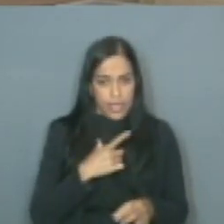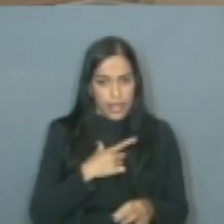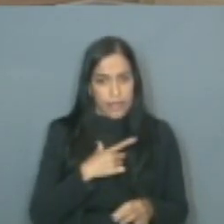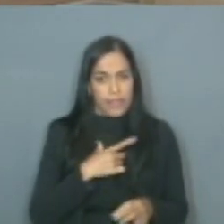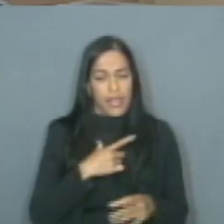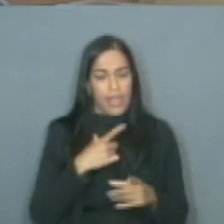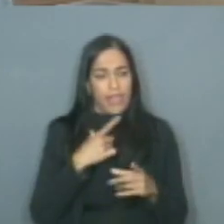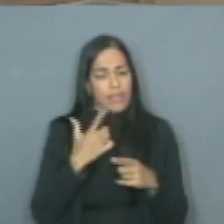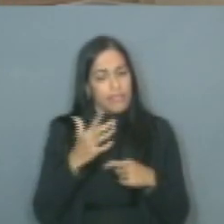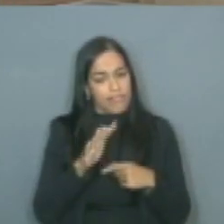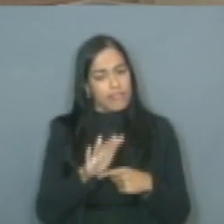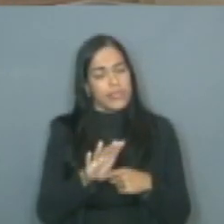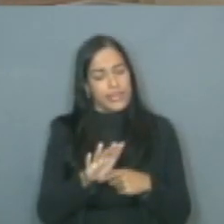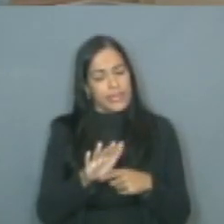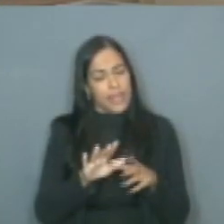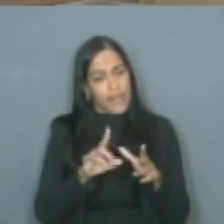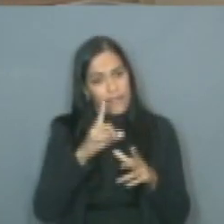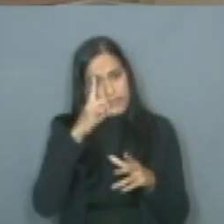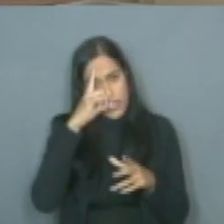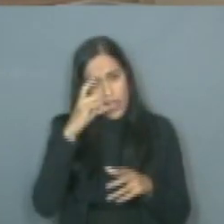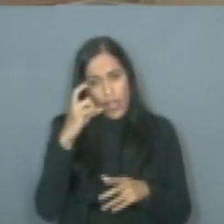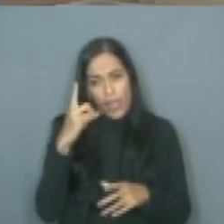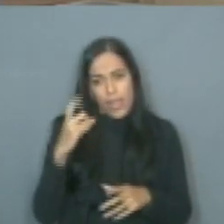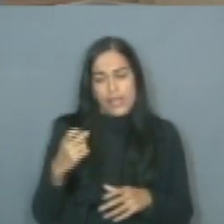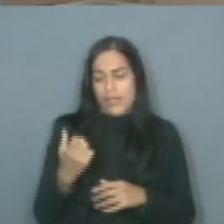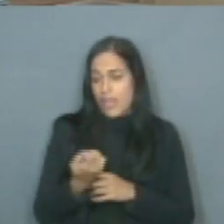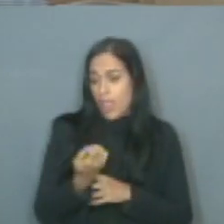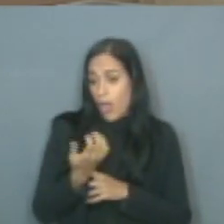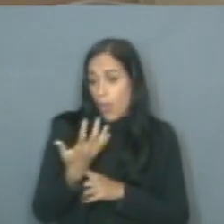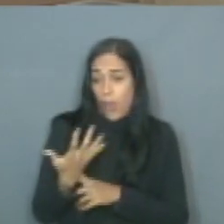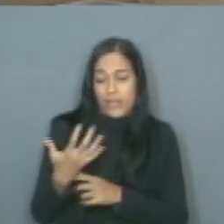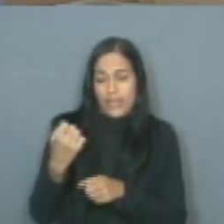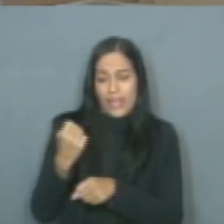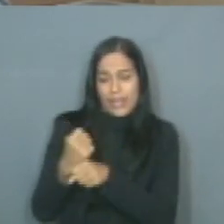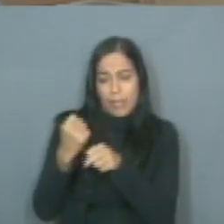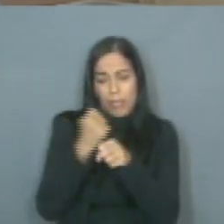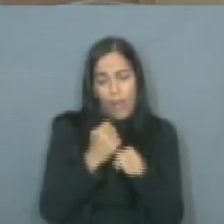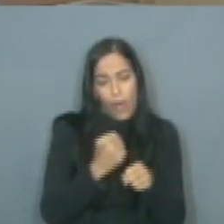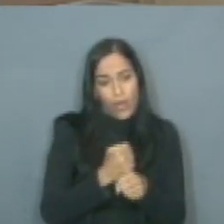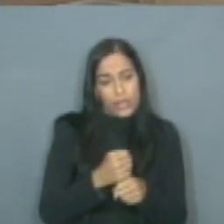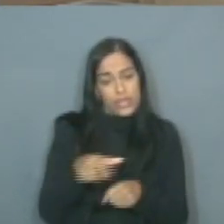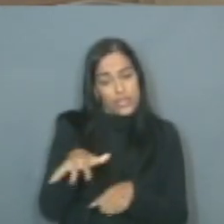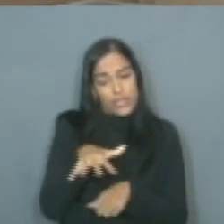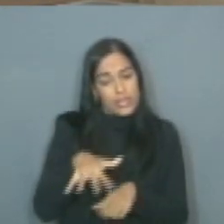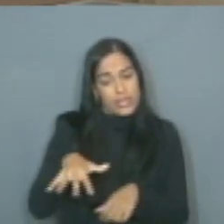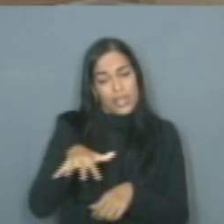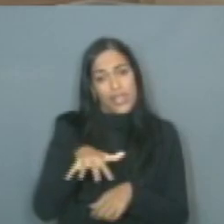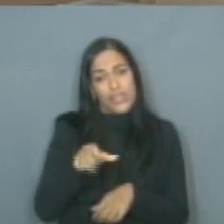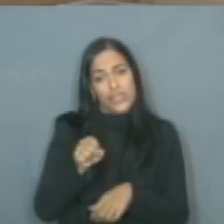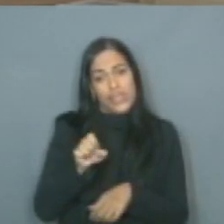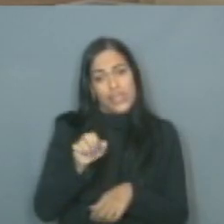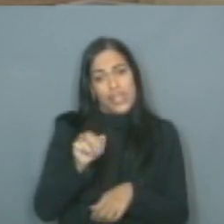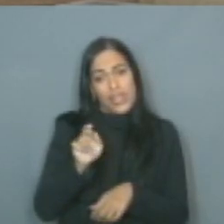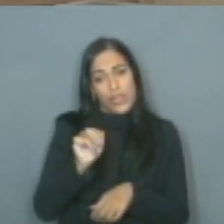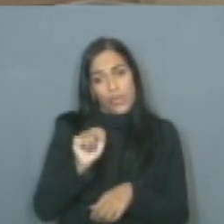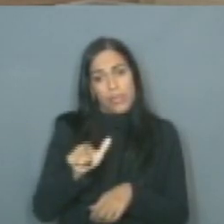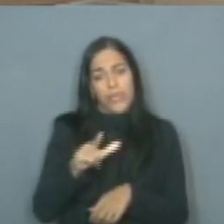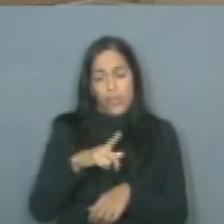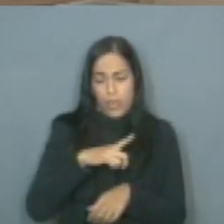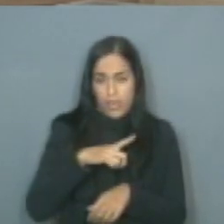da violência, da quantidade de homicídios por habitante daquela região de Setúbal, quando a gente puder